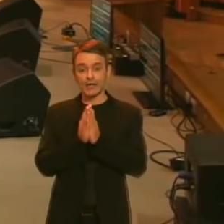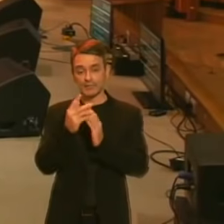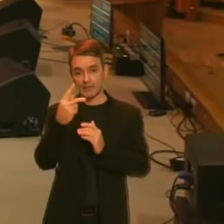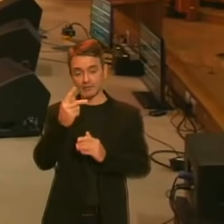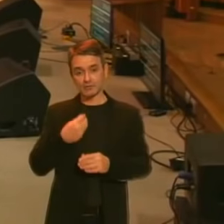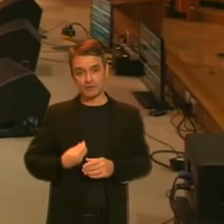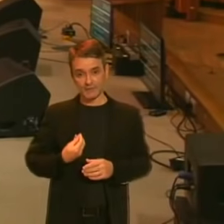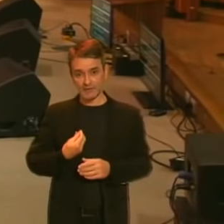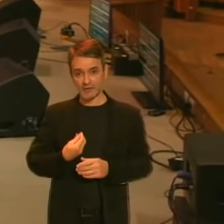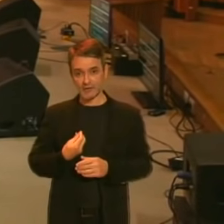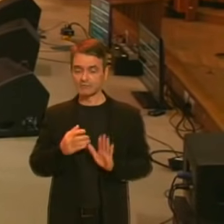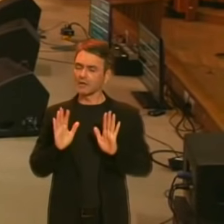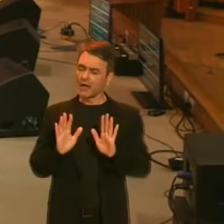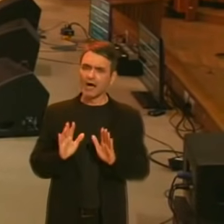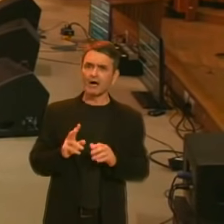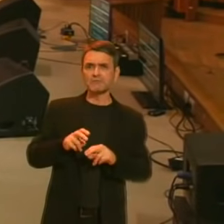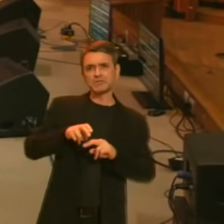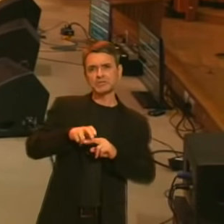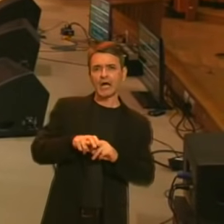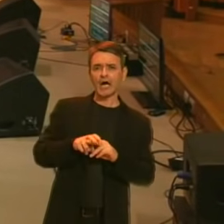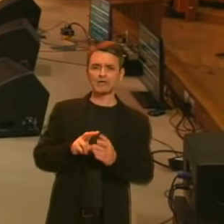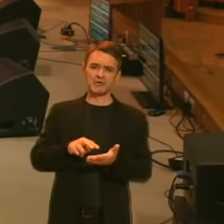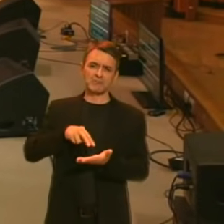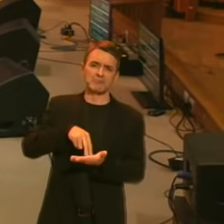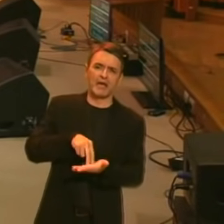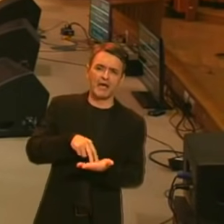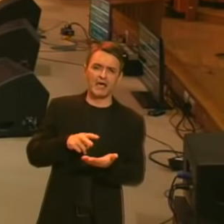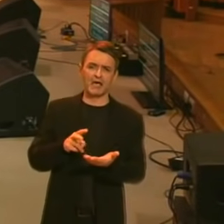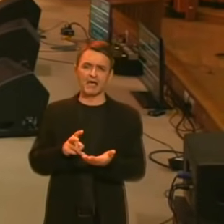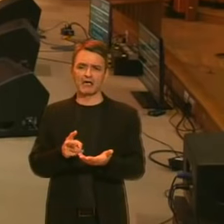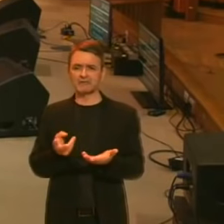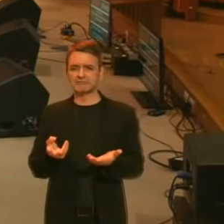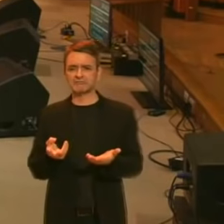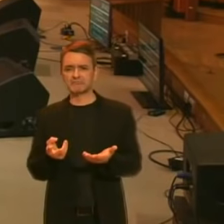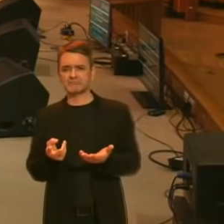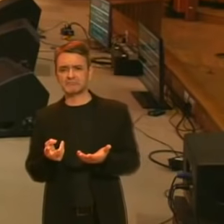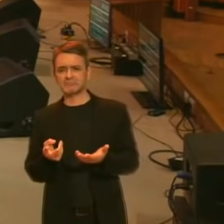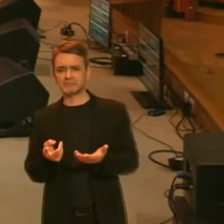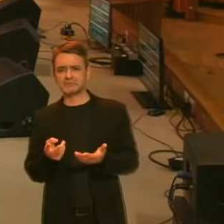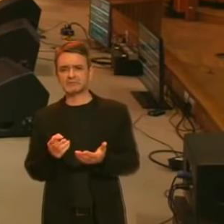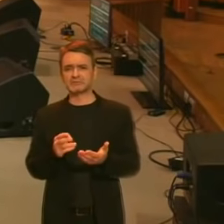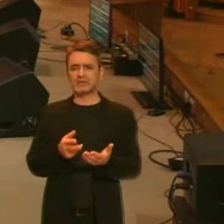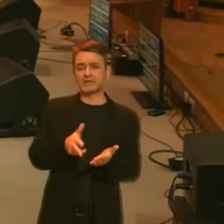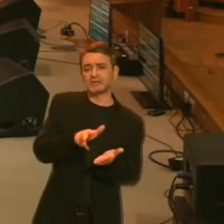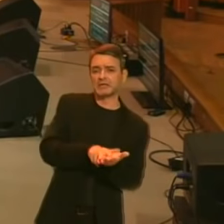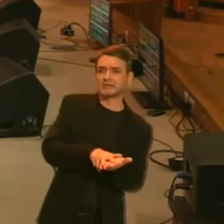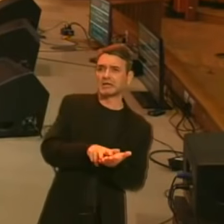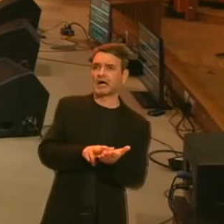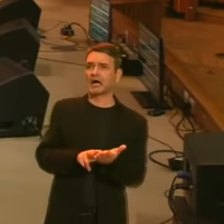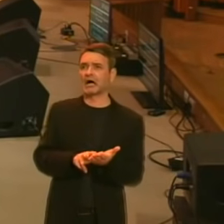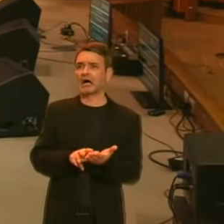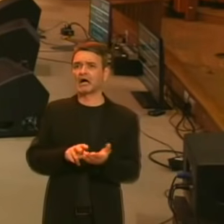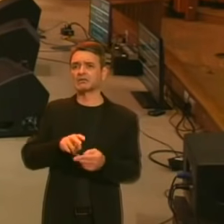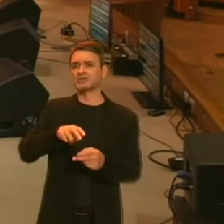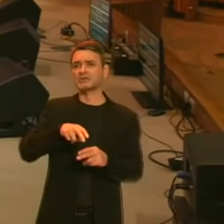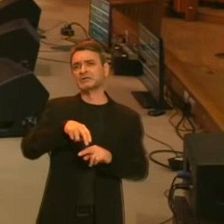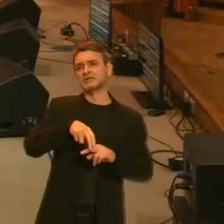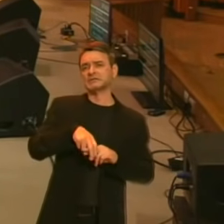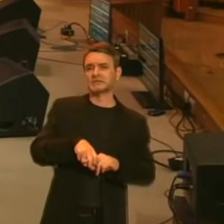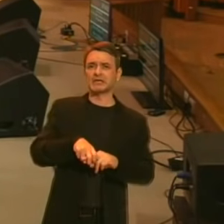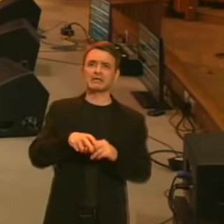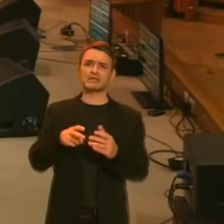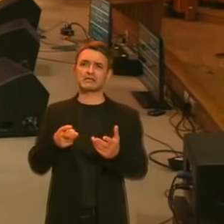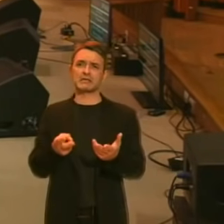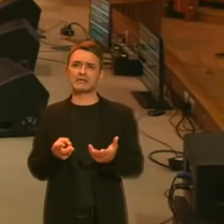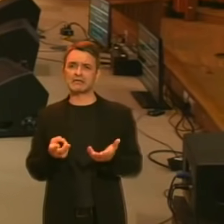de oração. Se você está sentado, fica de pé. Se você está deitado, se coloca sentado, diz assim: Senhor,